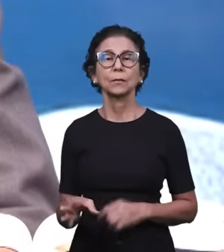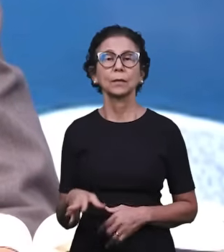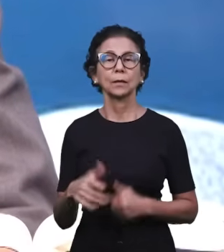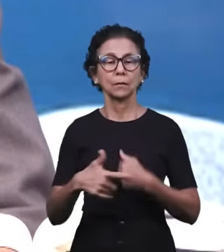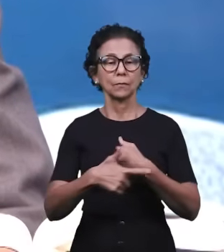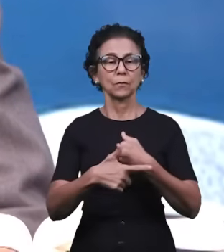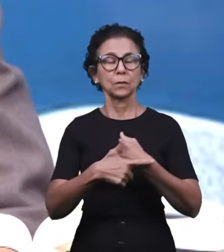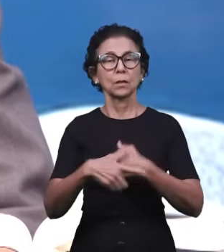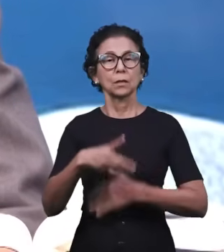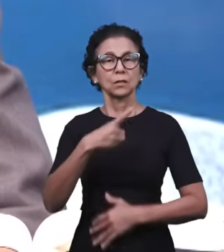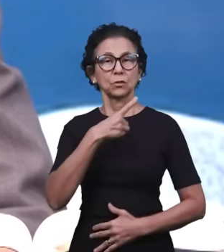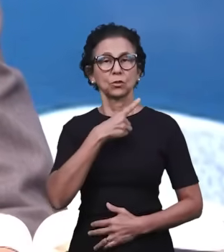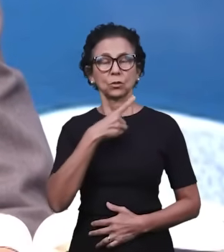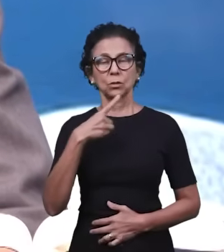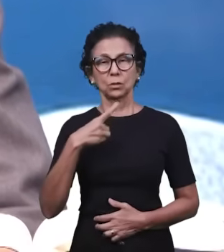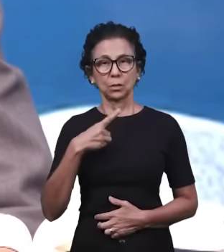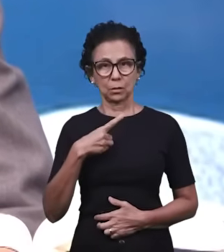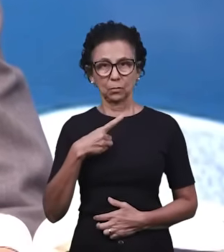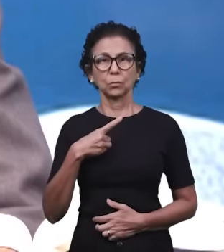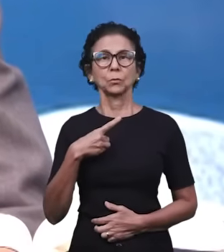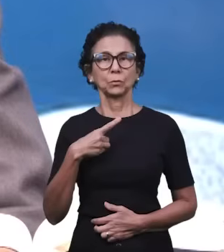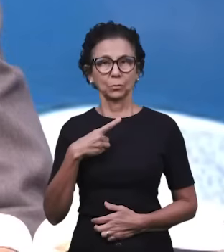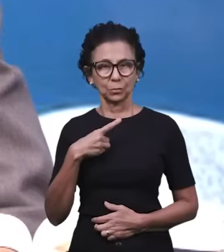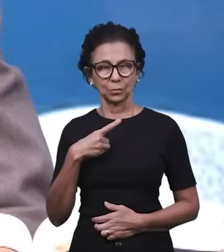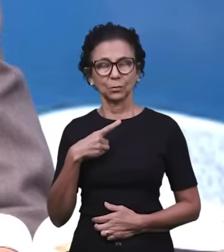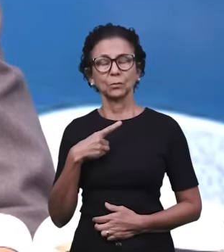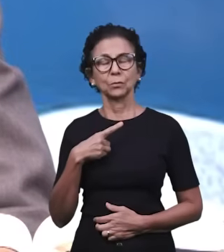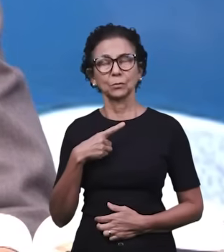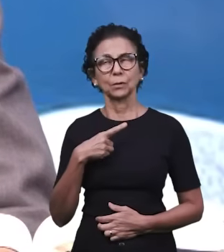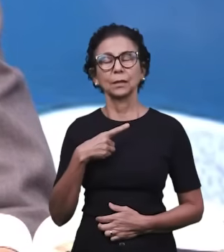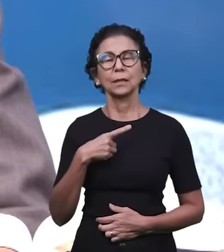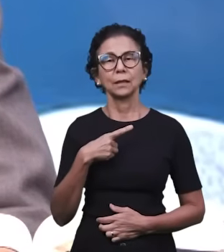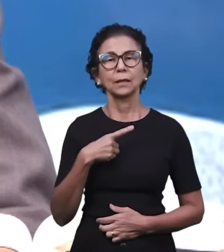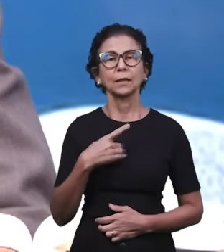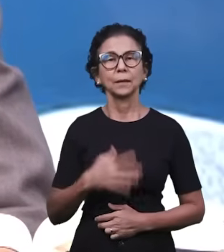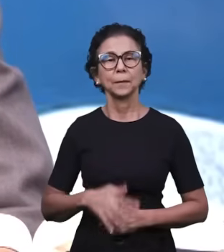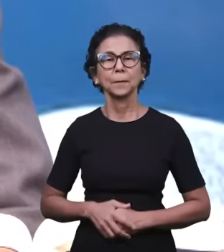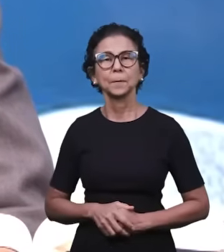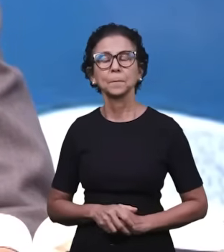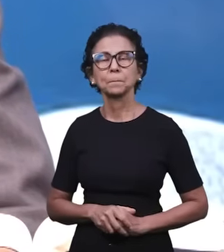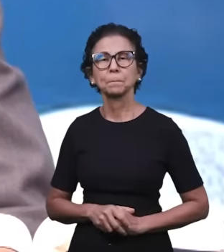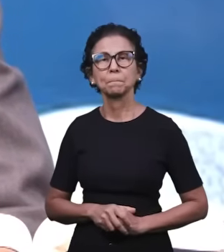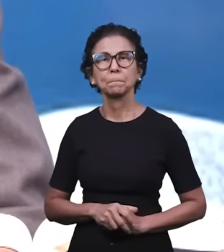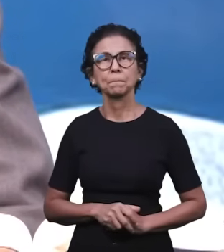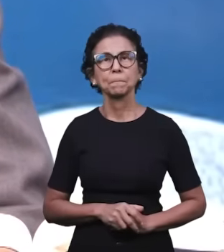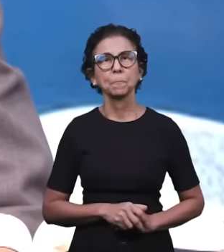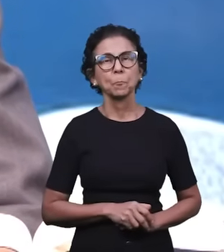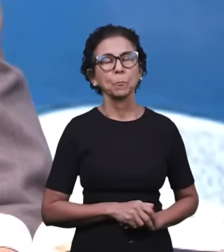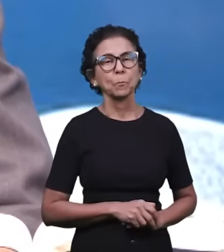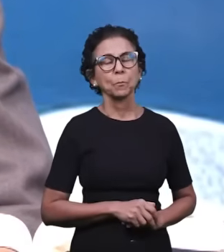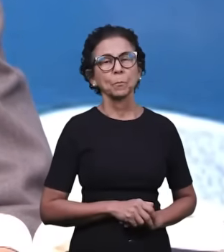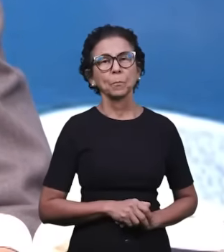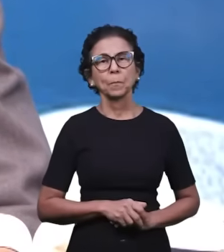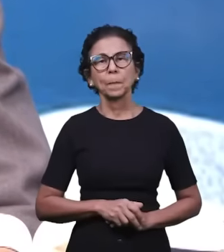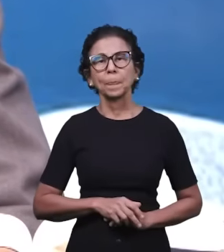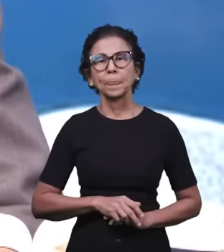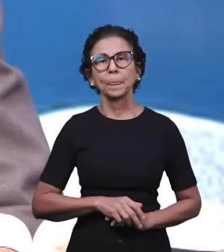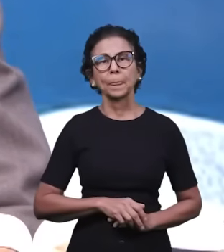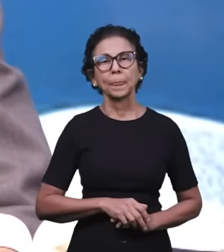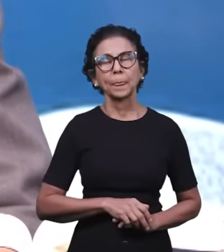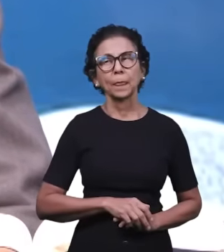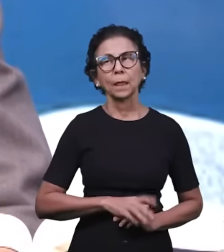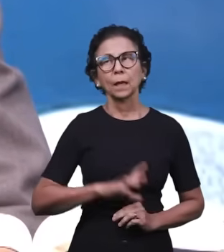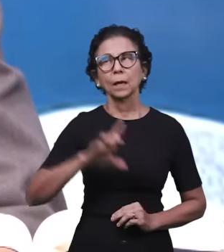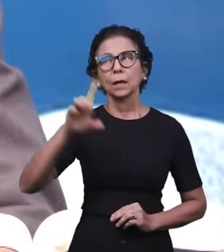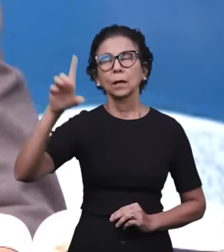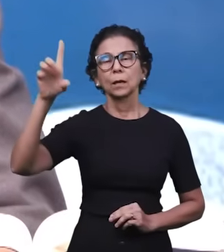aquele servo de Deus que Deus levanta para o diaconato na escolha